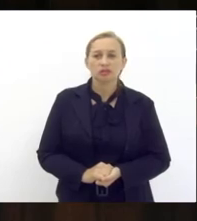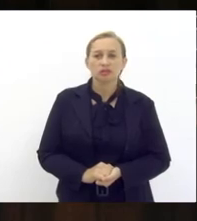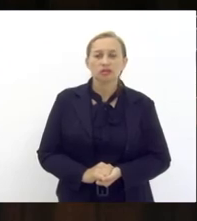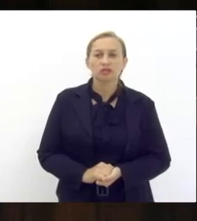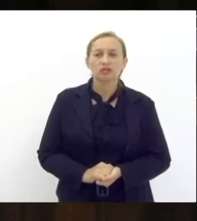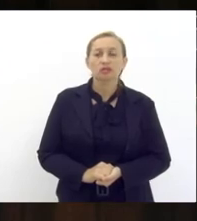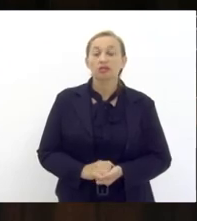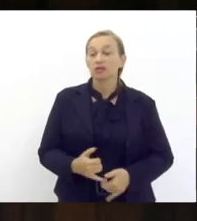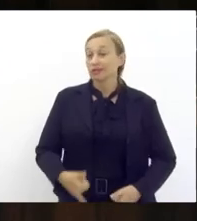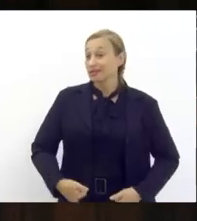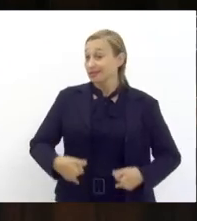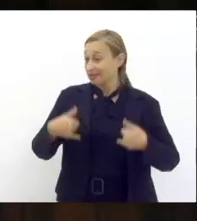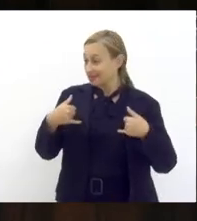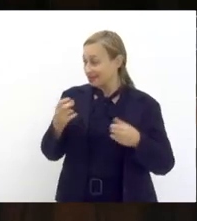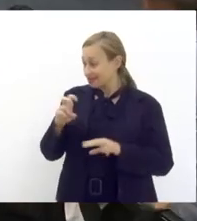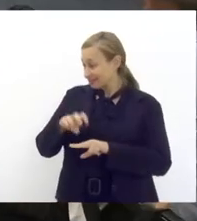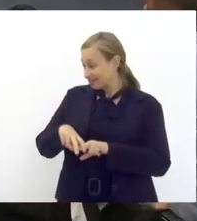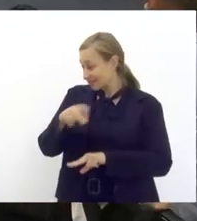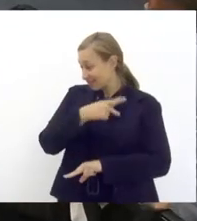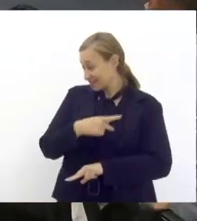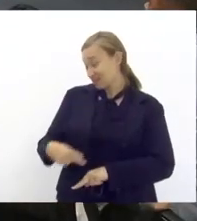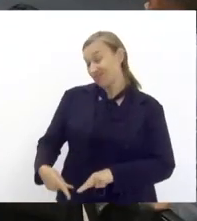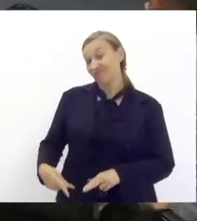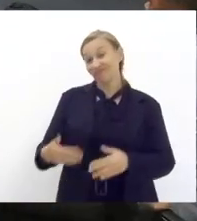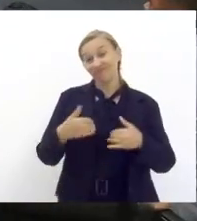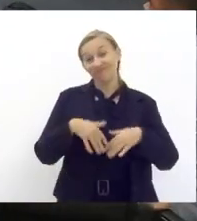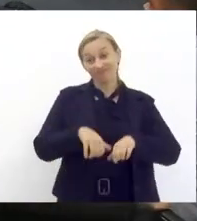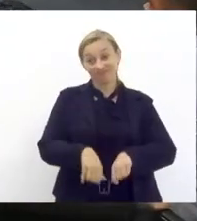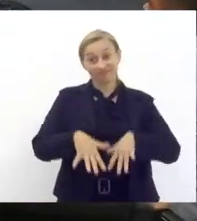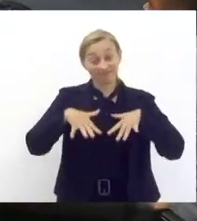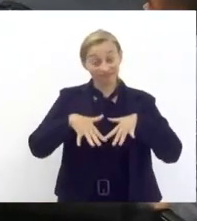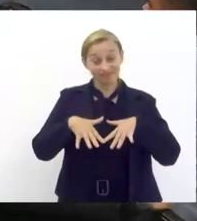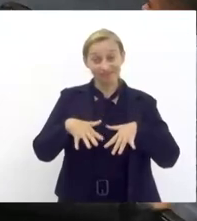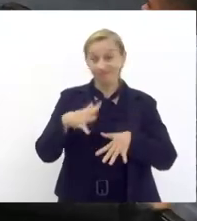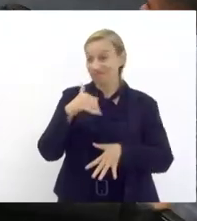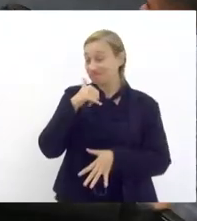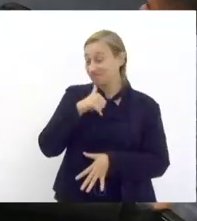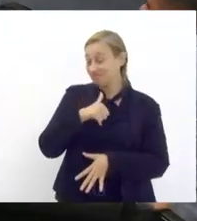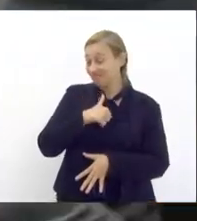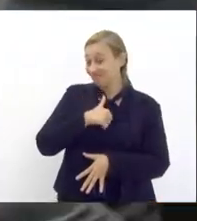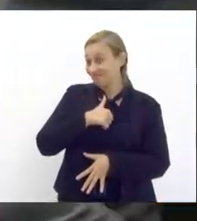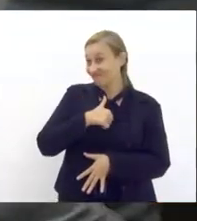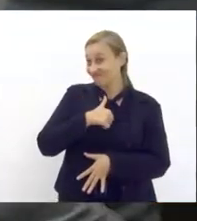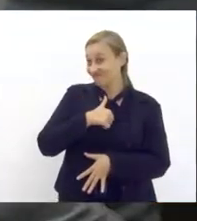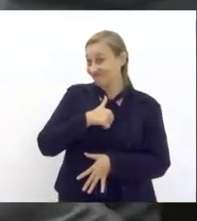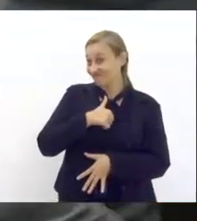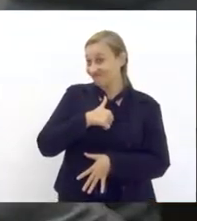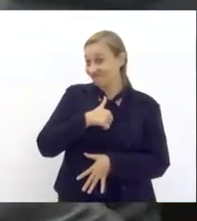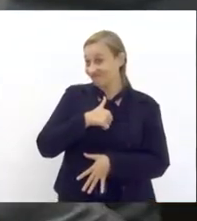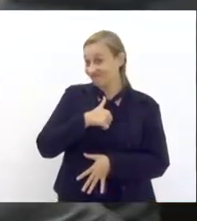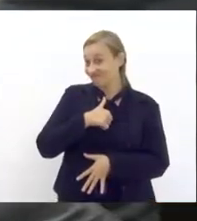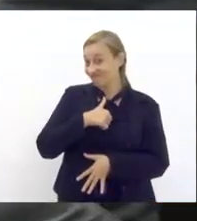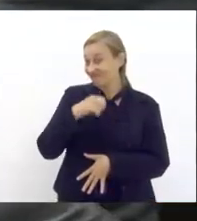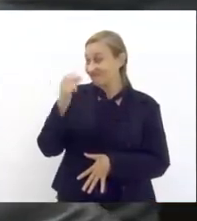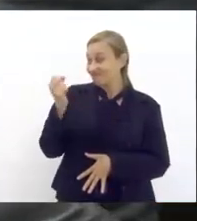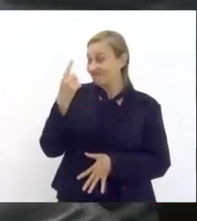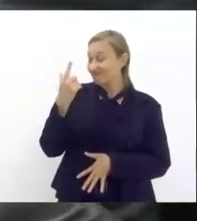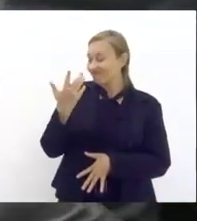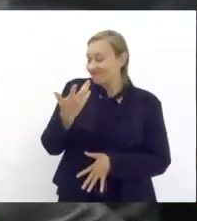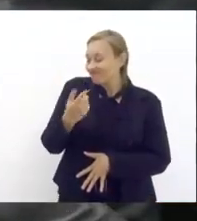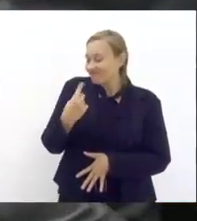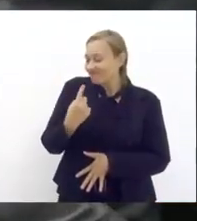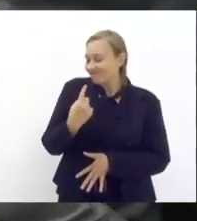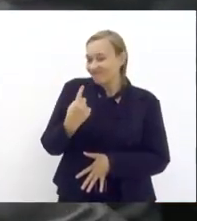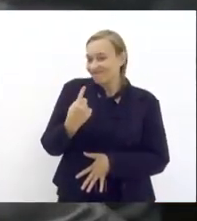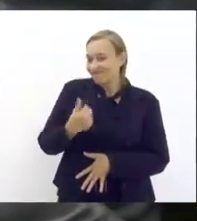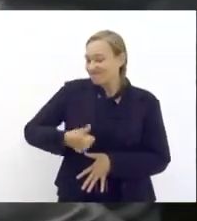manifestar o orgulho de vê-la presidindo essa sessão. Senhora que é uma mulher que muito nos inspira. Senhora que foi